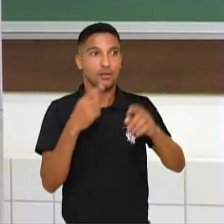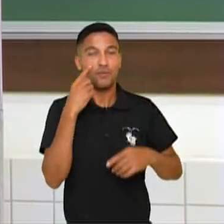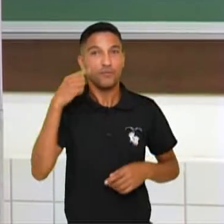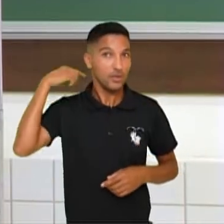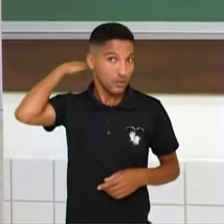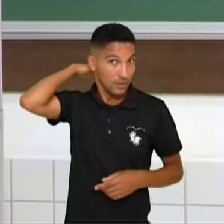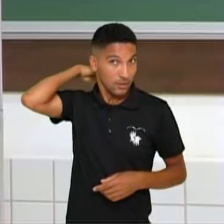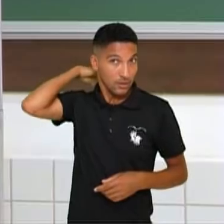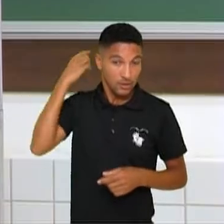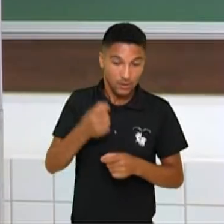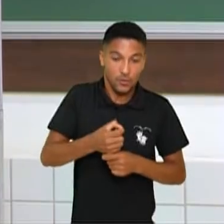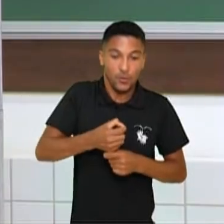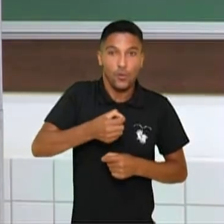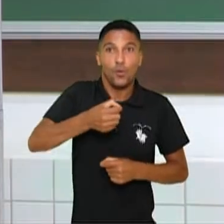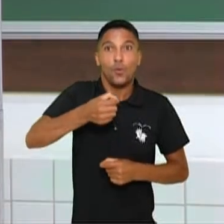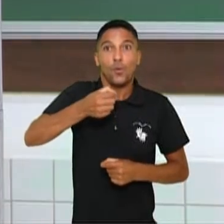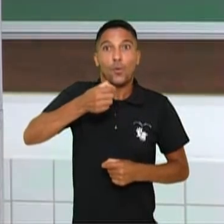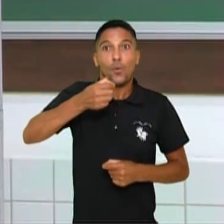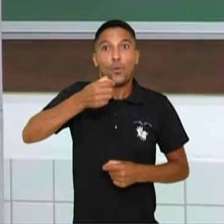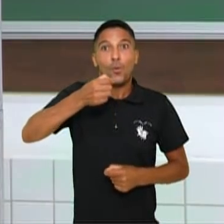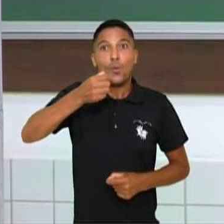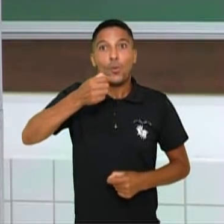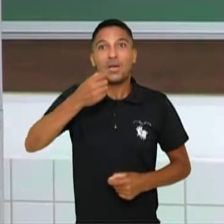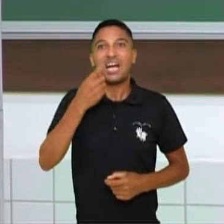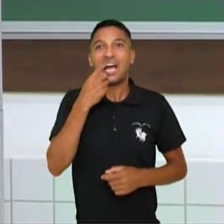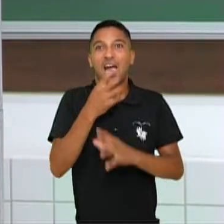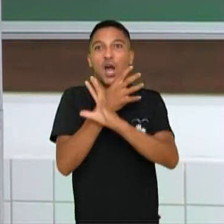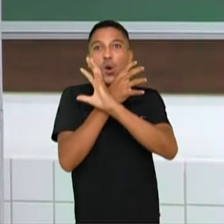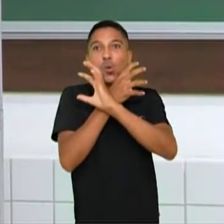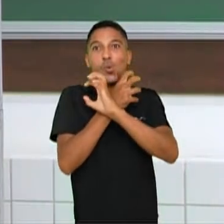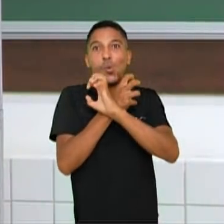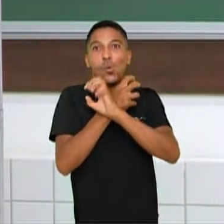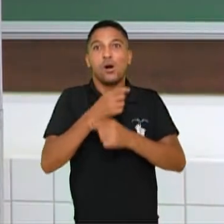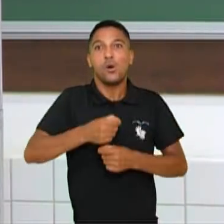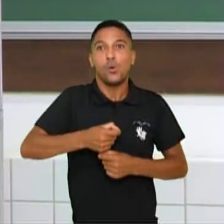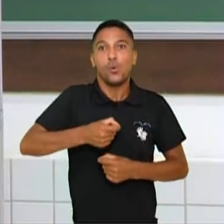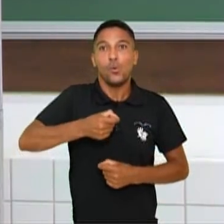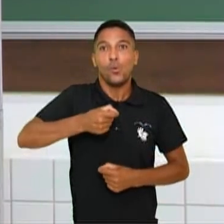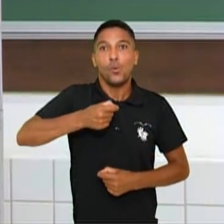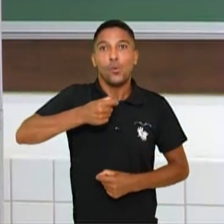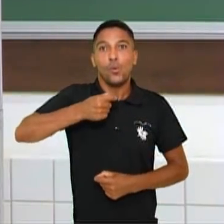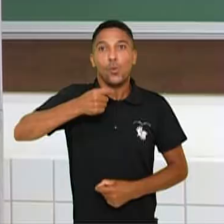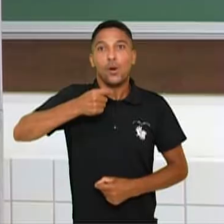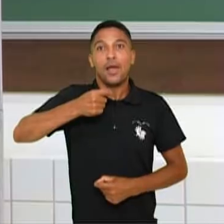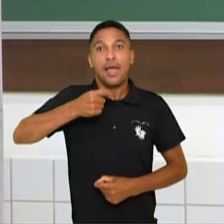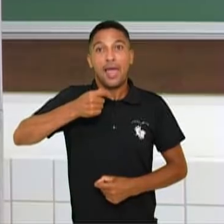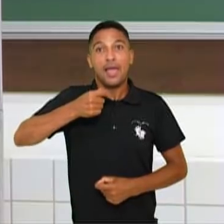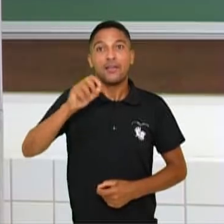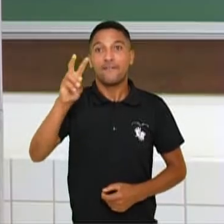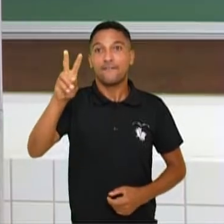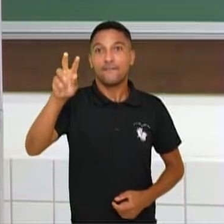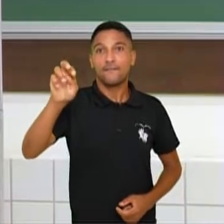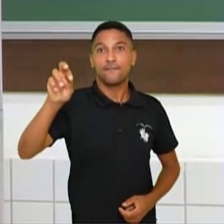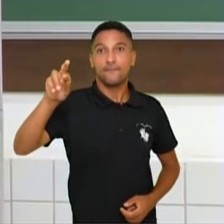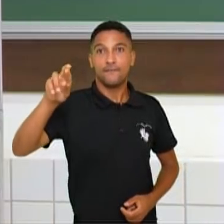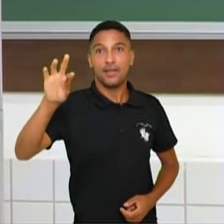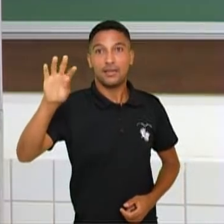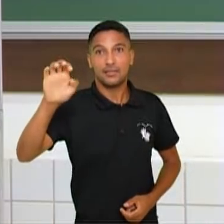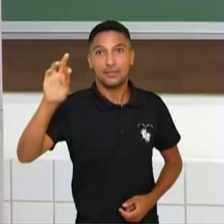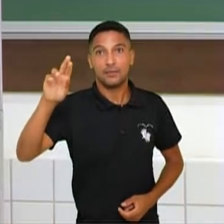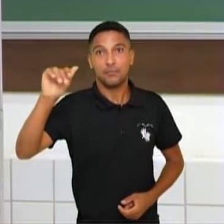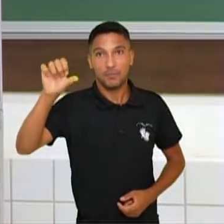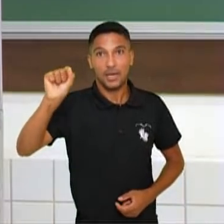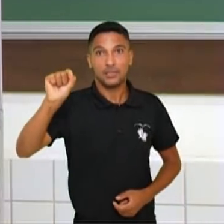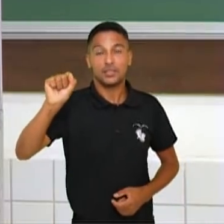amigo esqueleto. Então, as vértebras protegem os nervos, os feixes de nervo do sistema